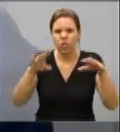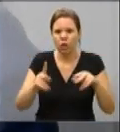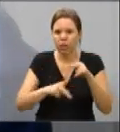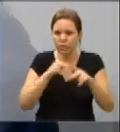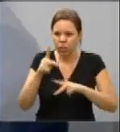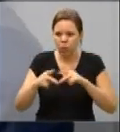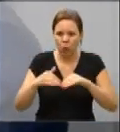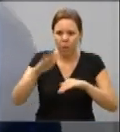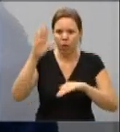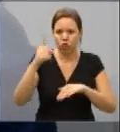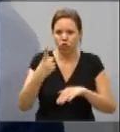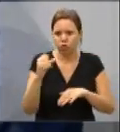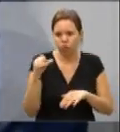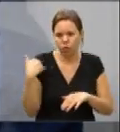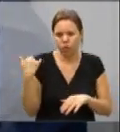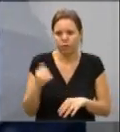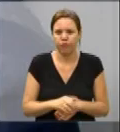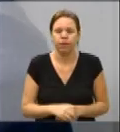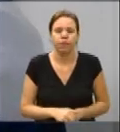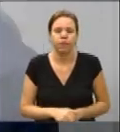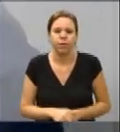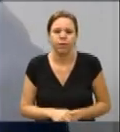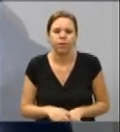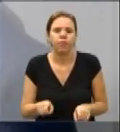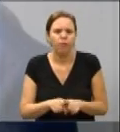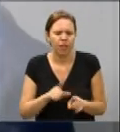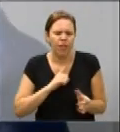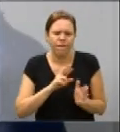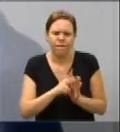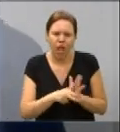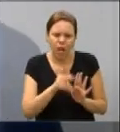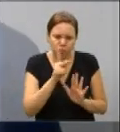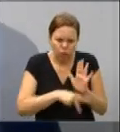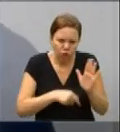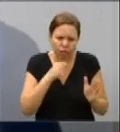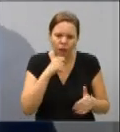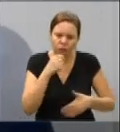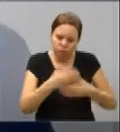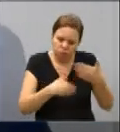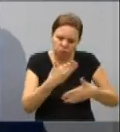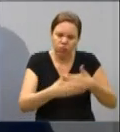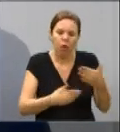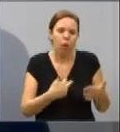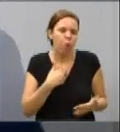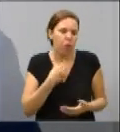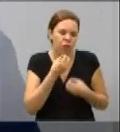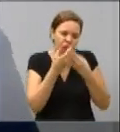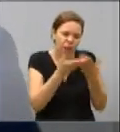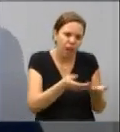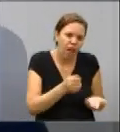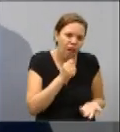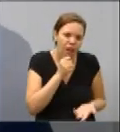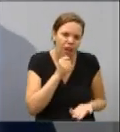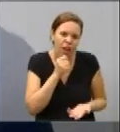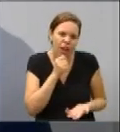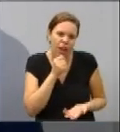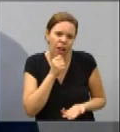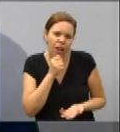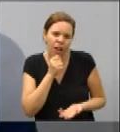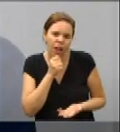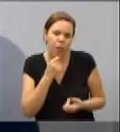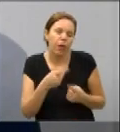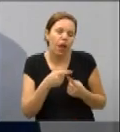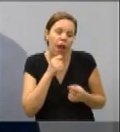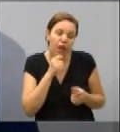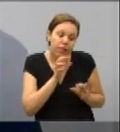de 18 anos, tá? E tenho outros projetos que estão em andamento, mas eu não posso dar spoiler, porque ele ainda